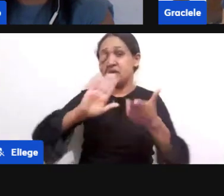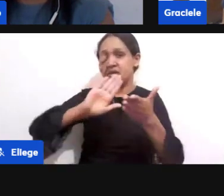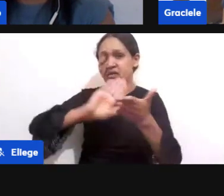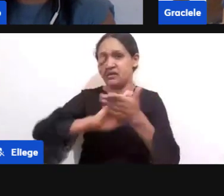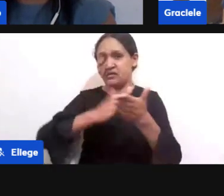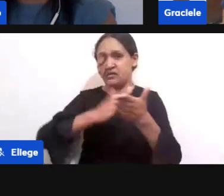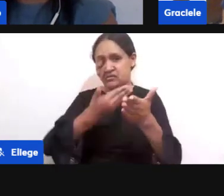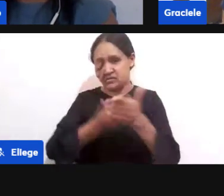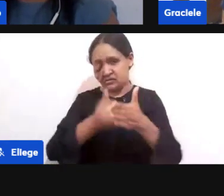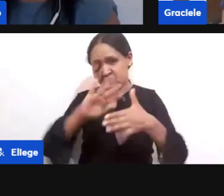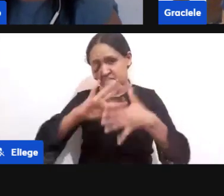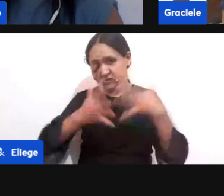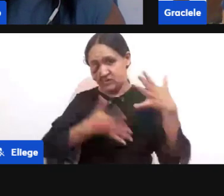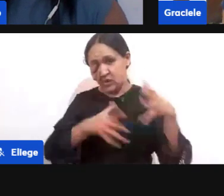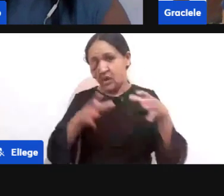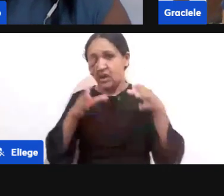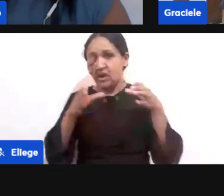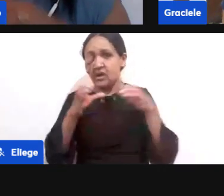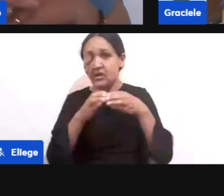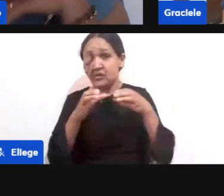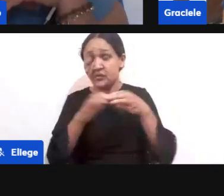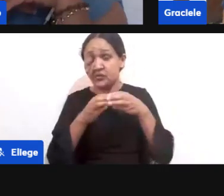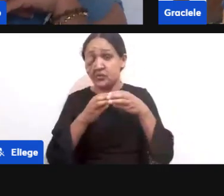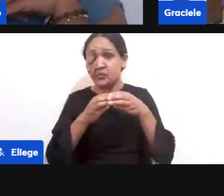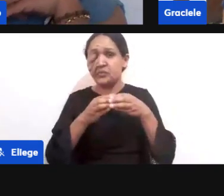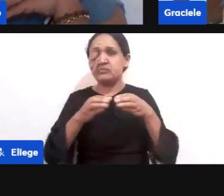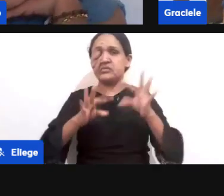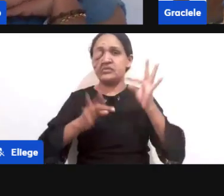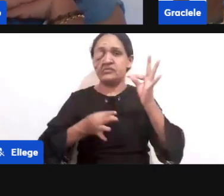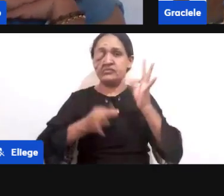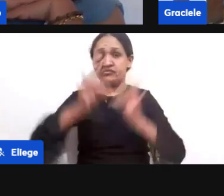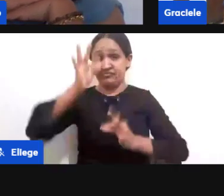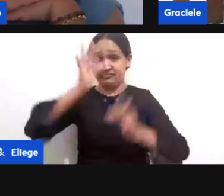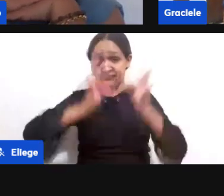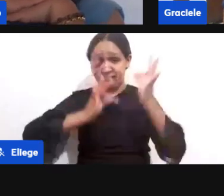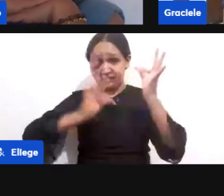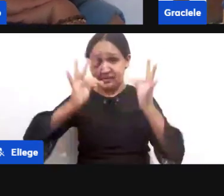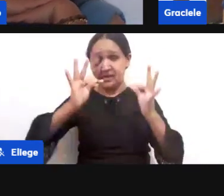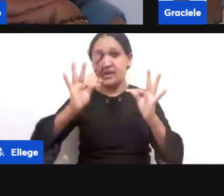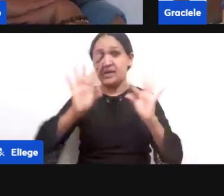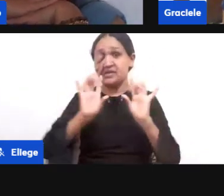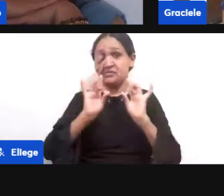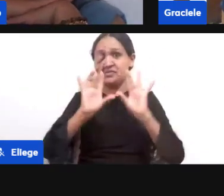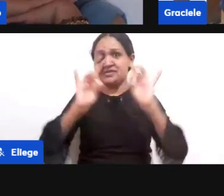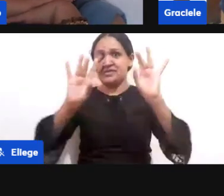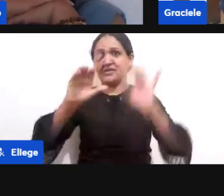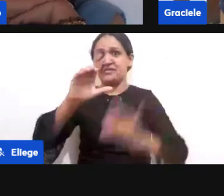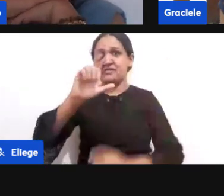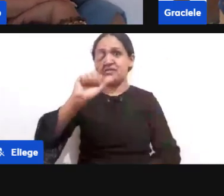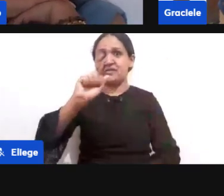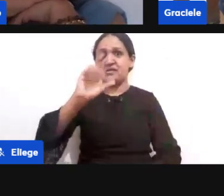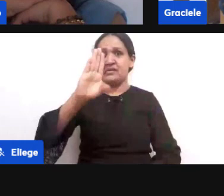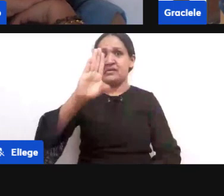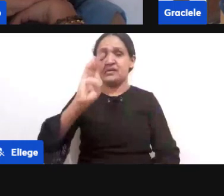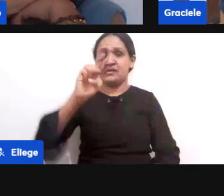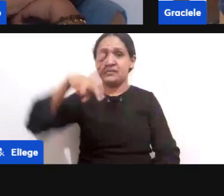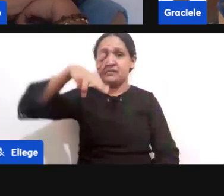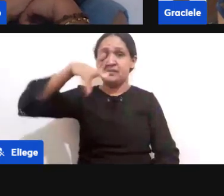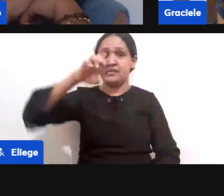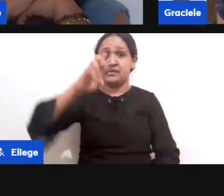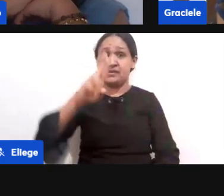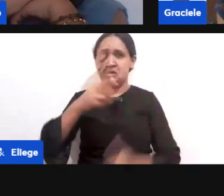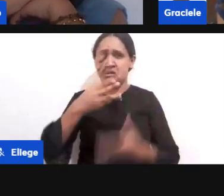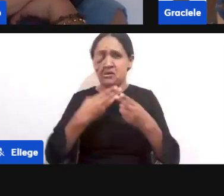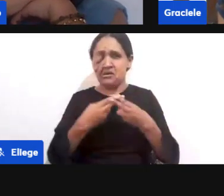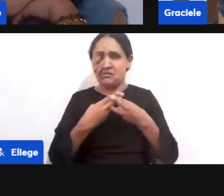ao pessoal da equipe técnica da DITEC, em especial ao Abner, que teve muita paciência, se